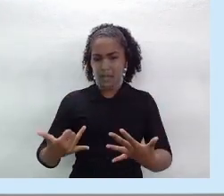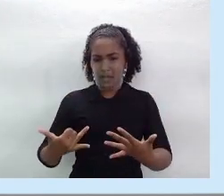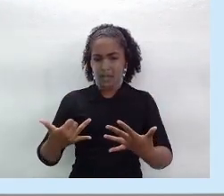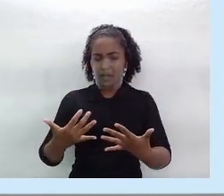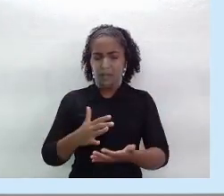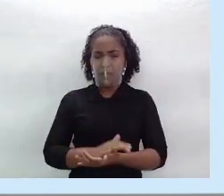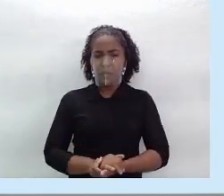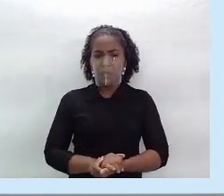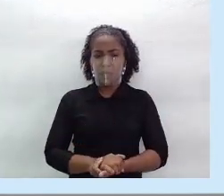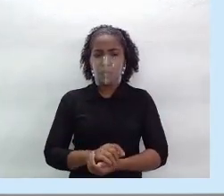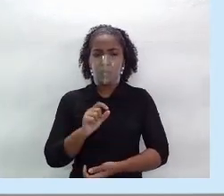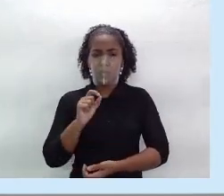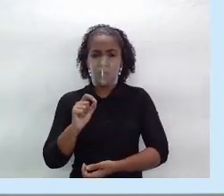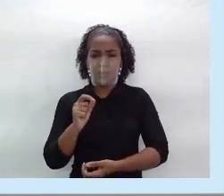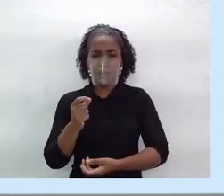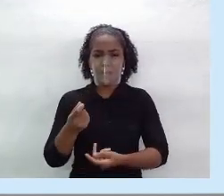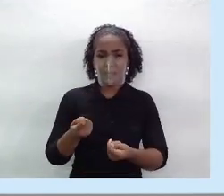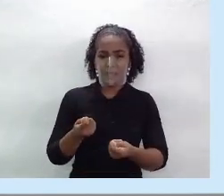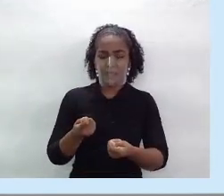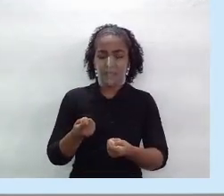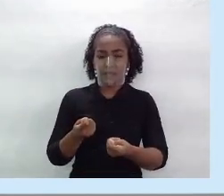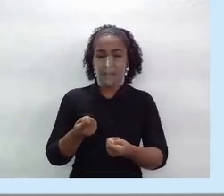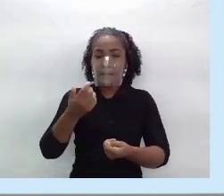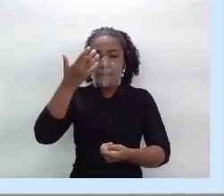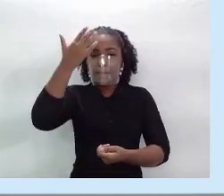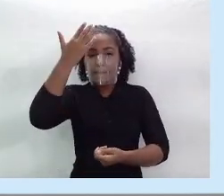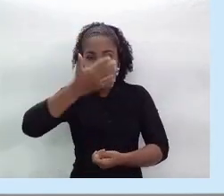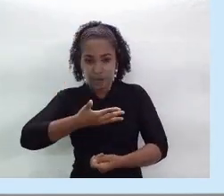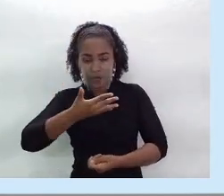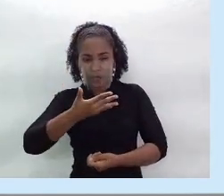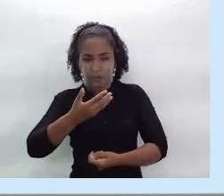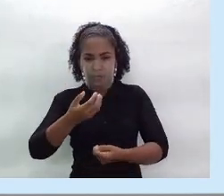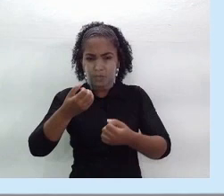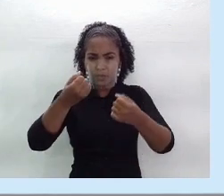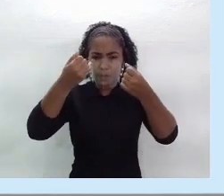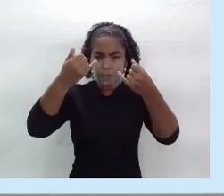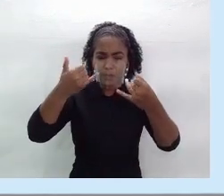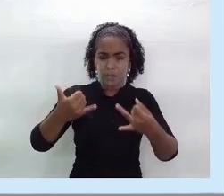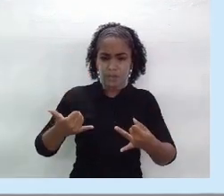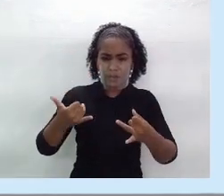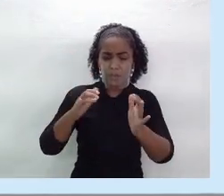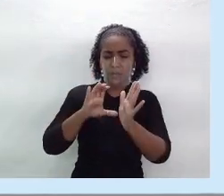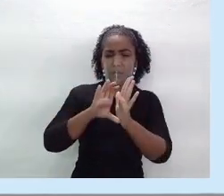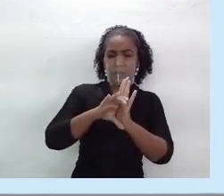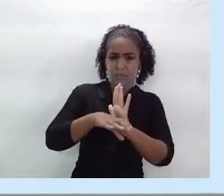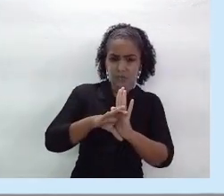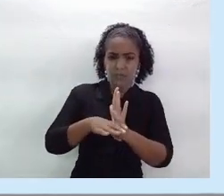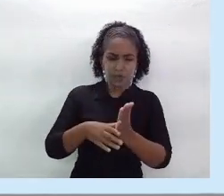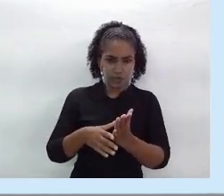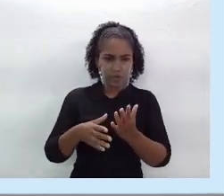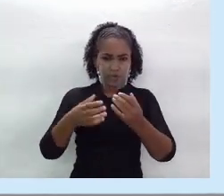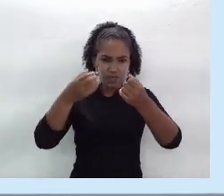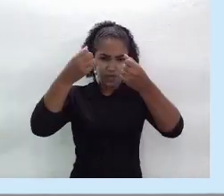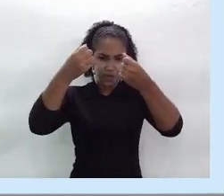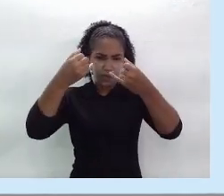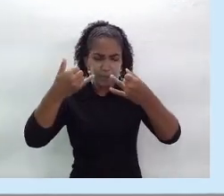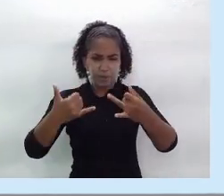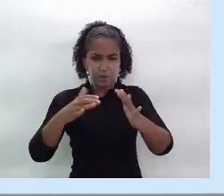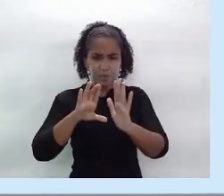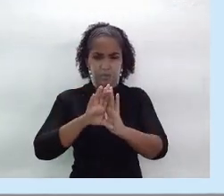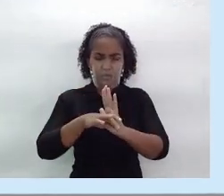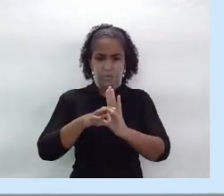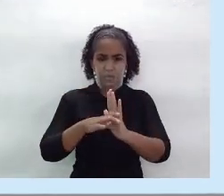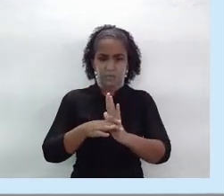questão das evidências, né? Vamos falar um pouco sobre o conceito. Quando se fala do conceito